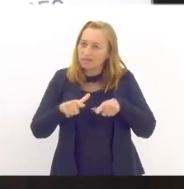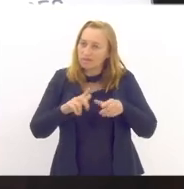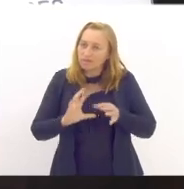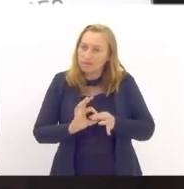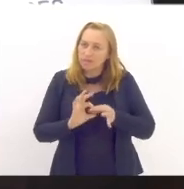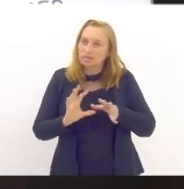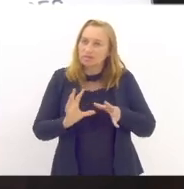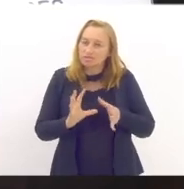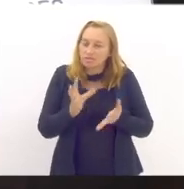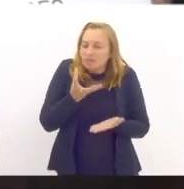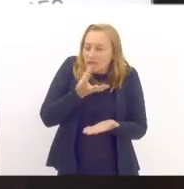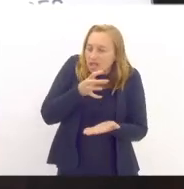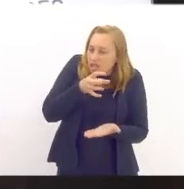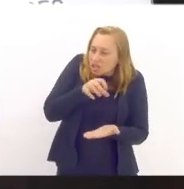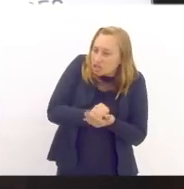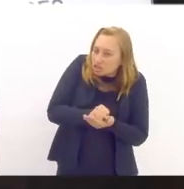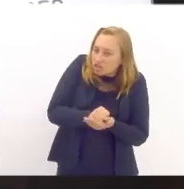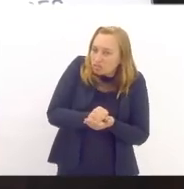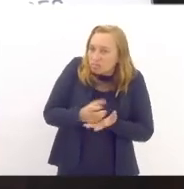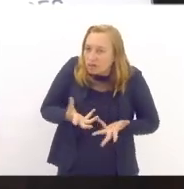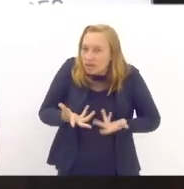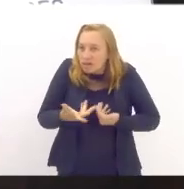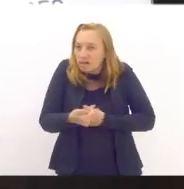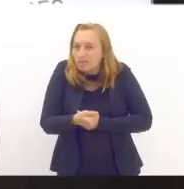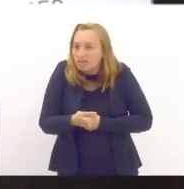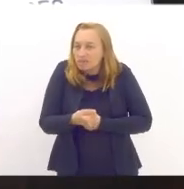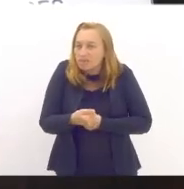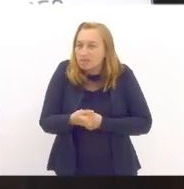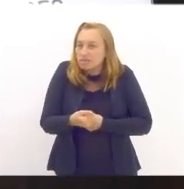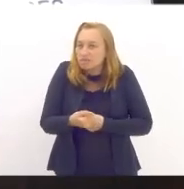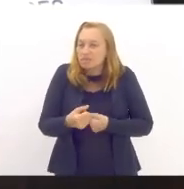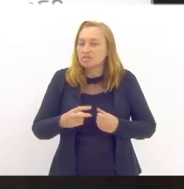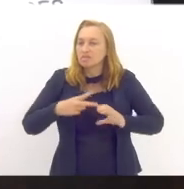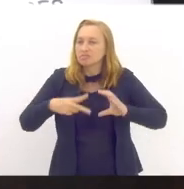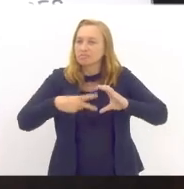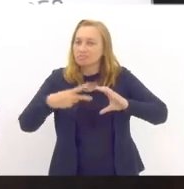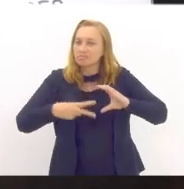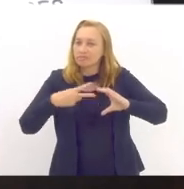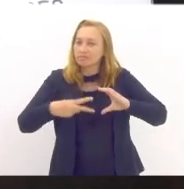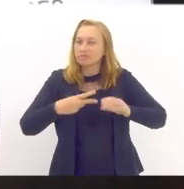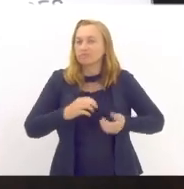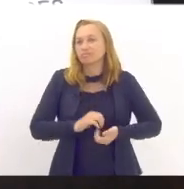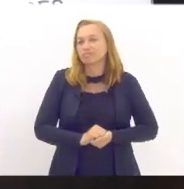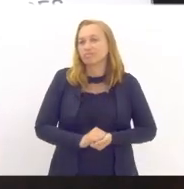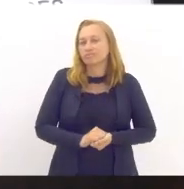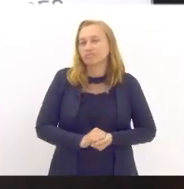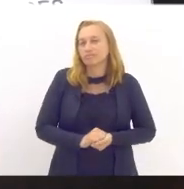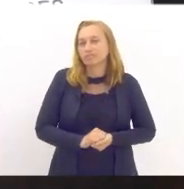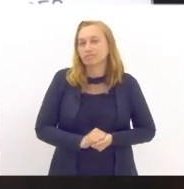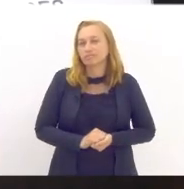um registro brilhante, tatuado na Câmara de Vereadores.